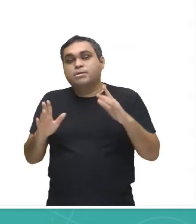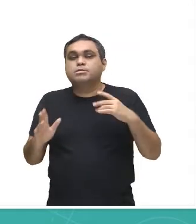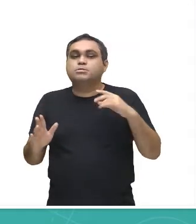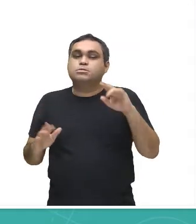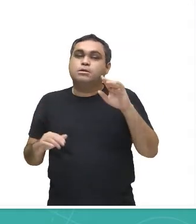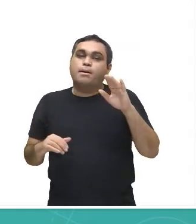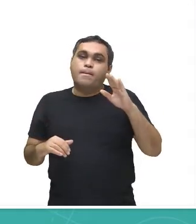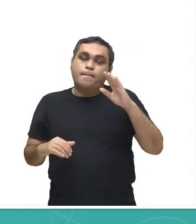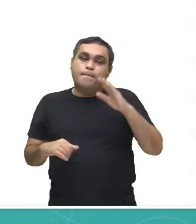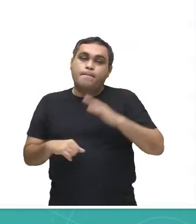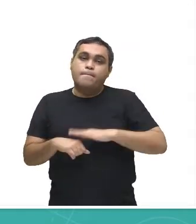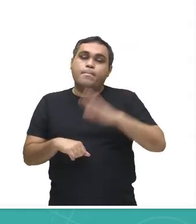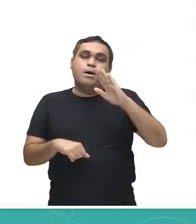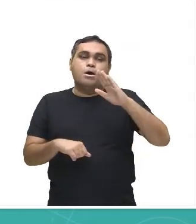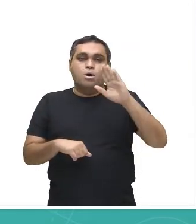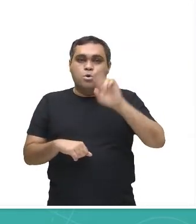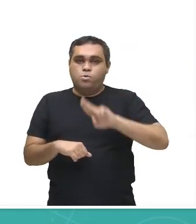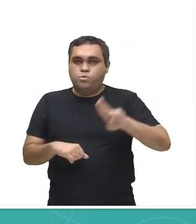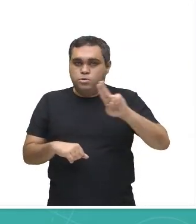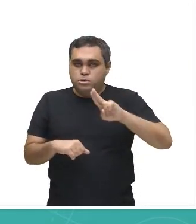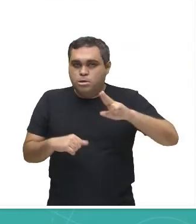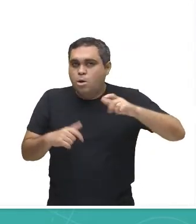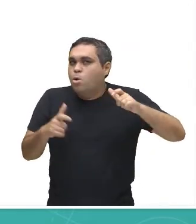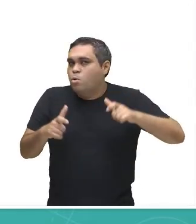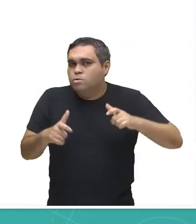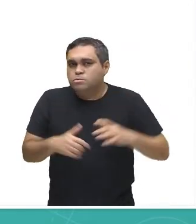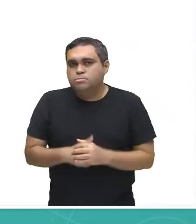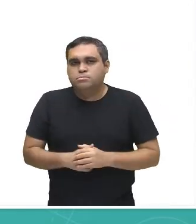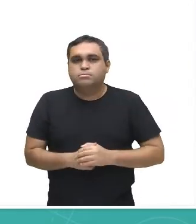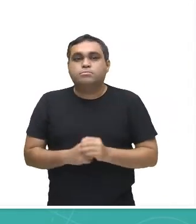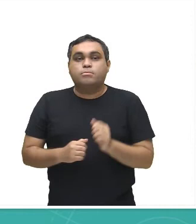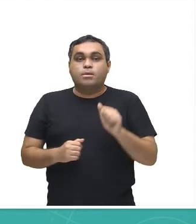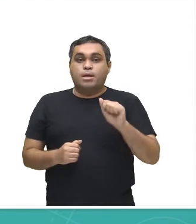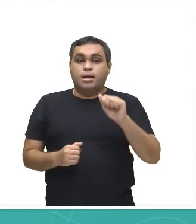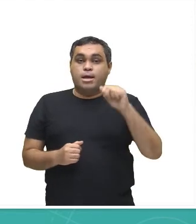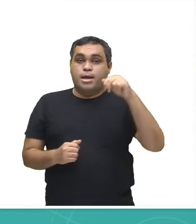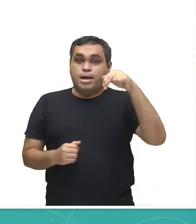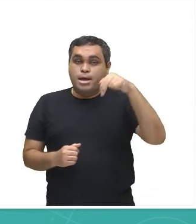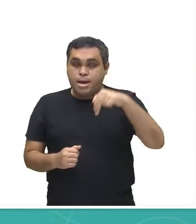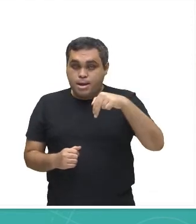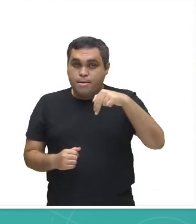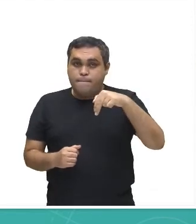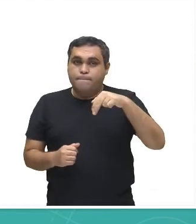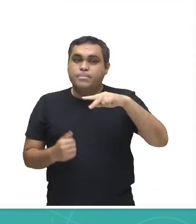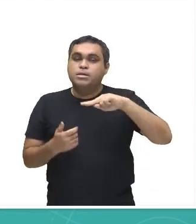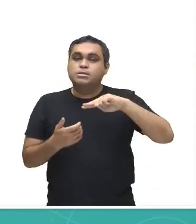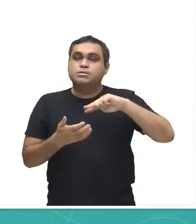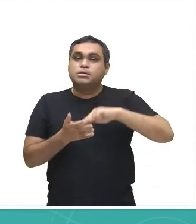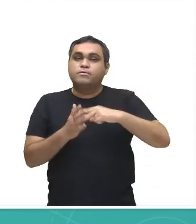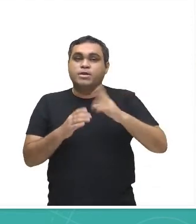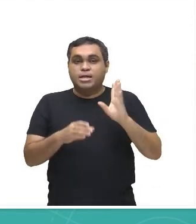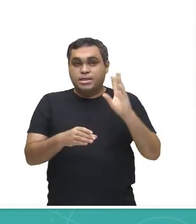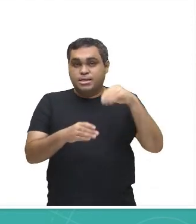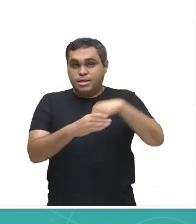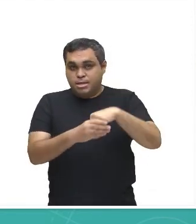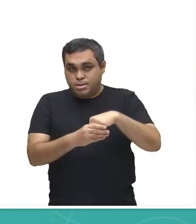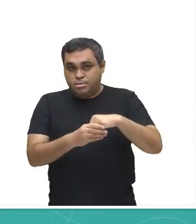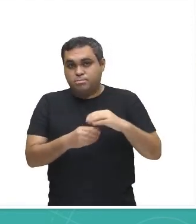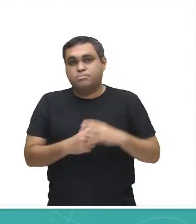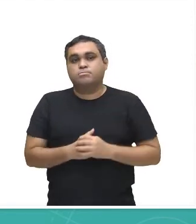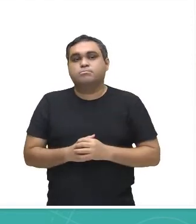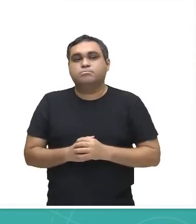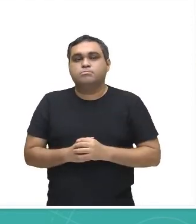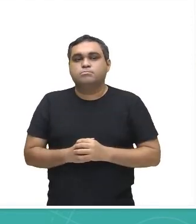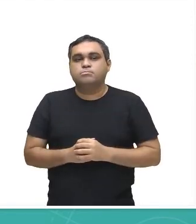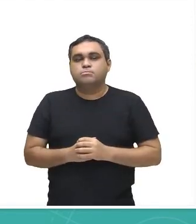utilizado, right? Então, utilizaremos o am, que significa dentro, no e na.